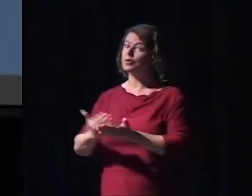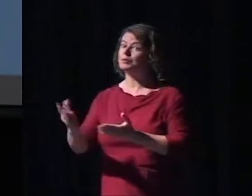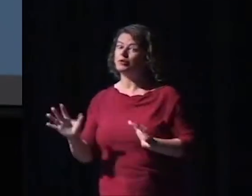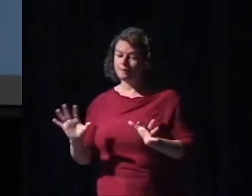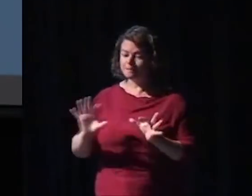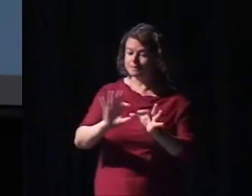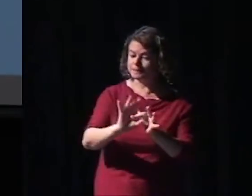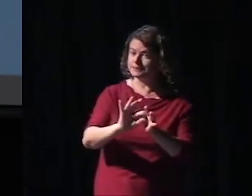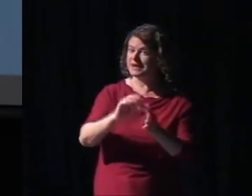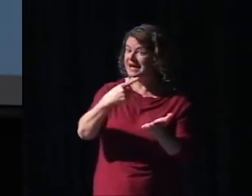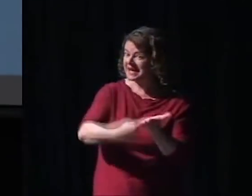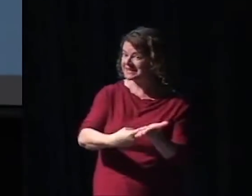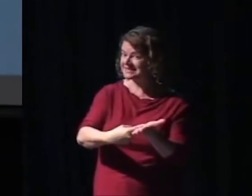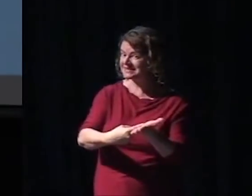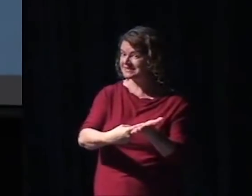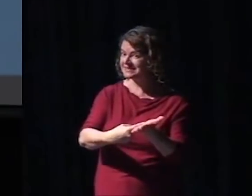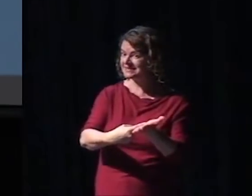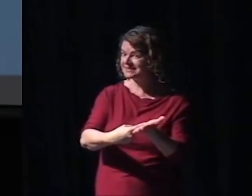caráter maligno,